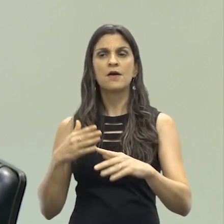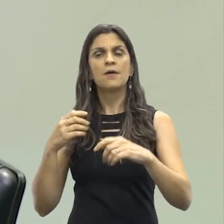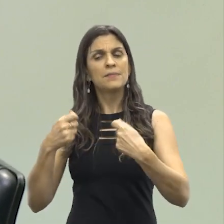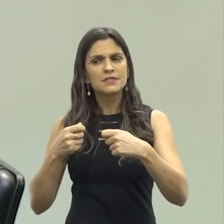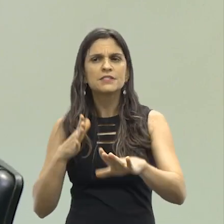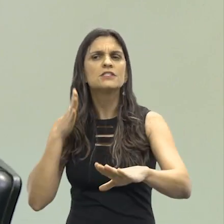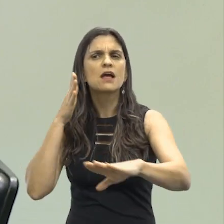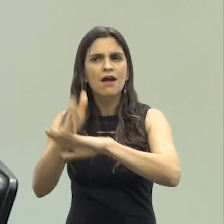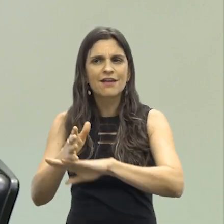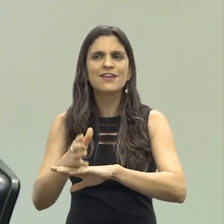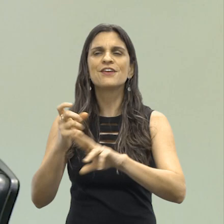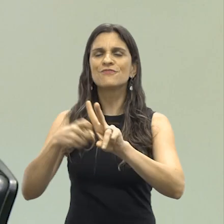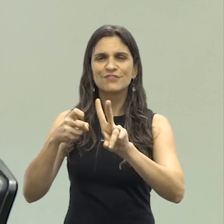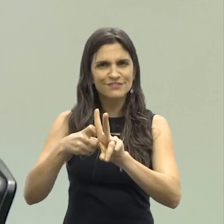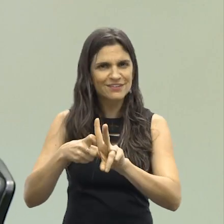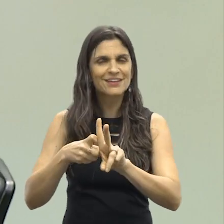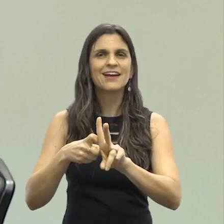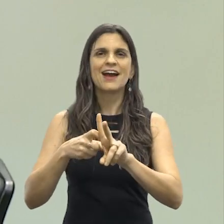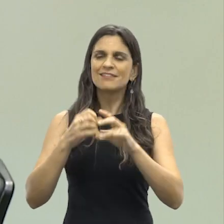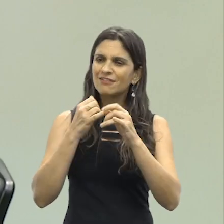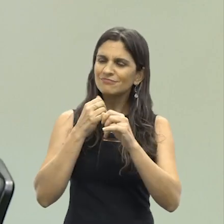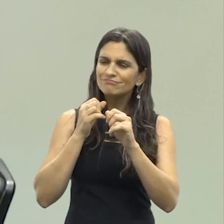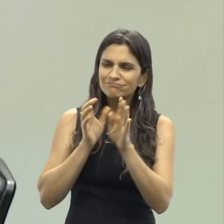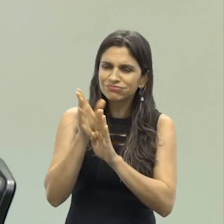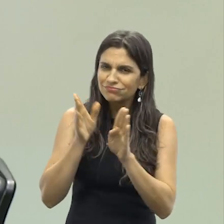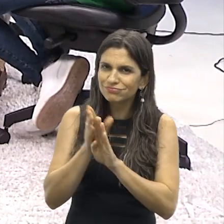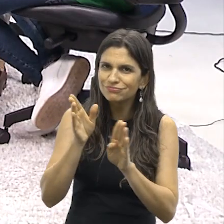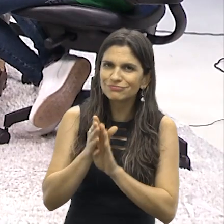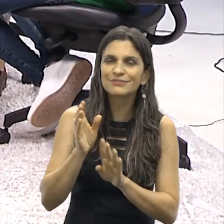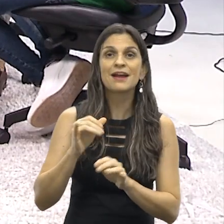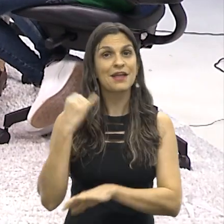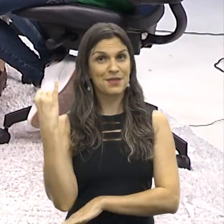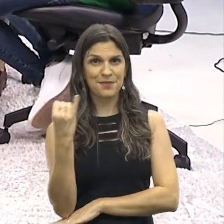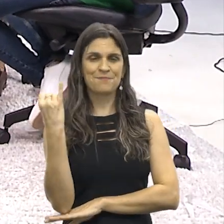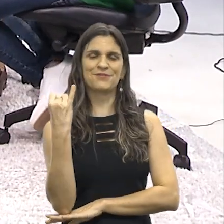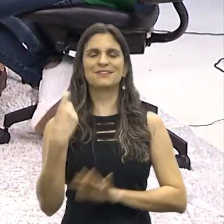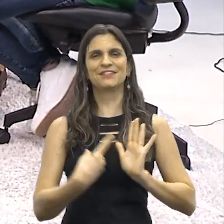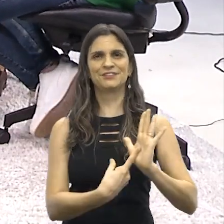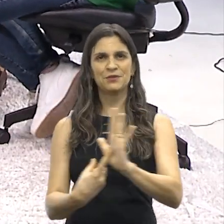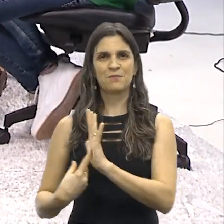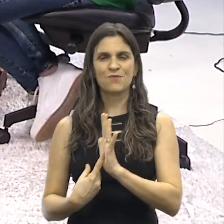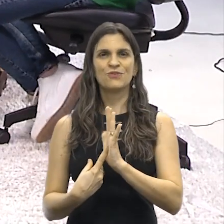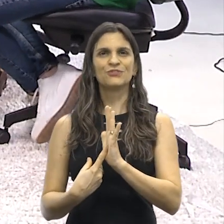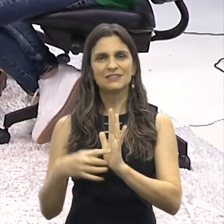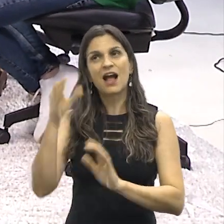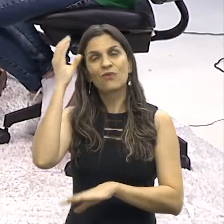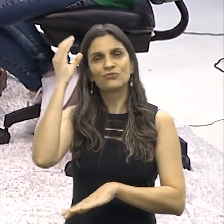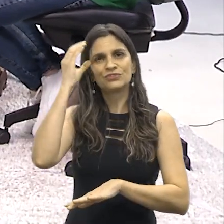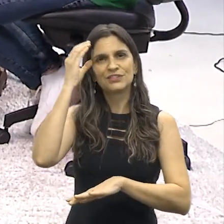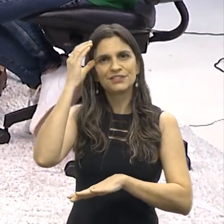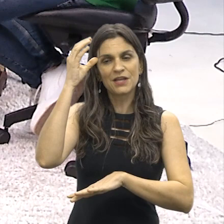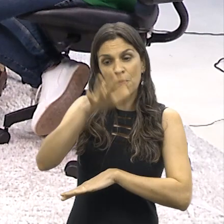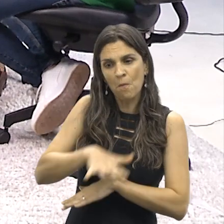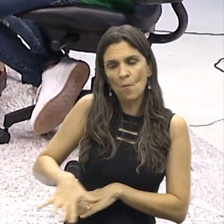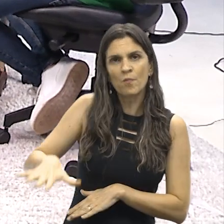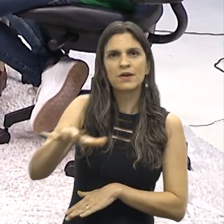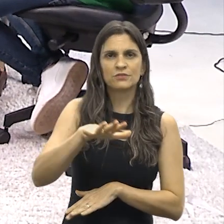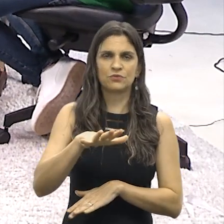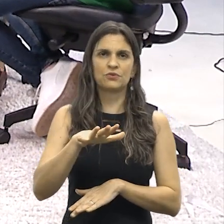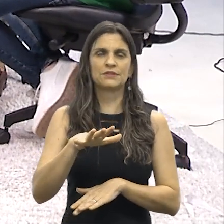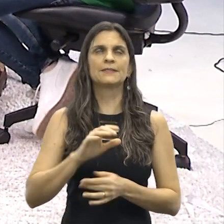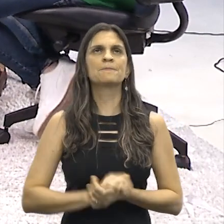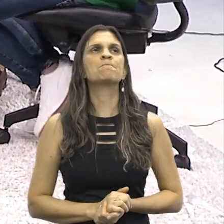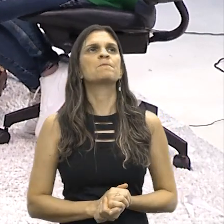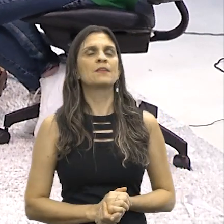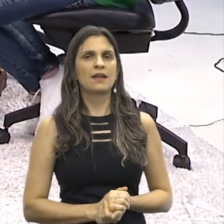isso é uma da linha principal que a gente começou a abordar agora. É importante levar, né, essa conscientização, porque falta um pouco